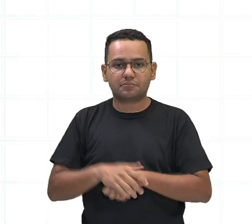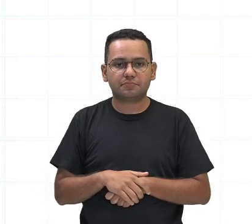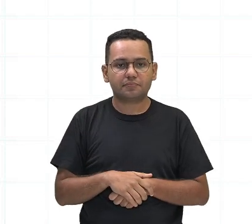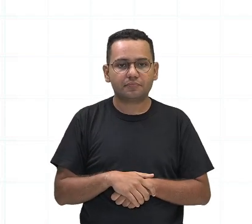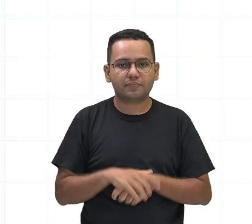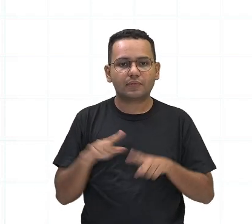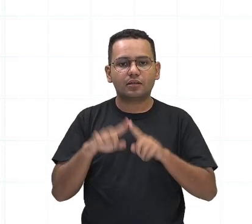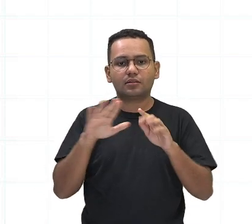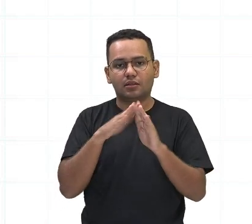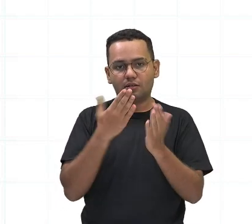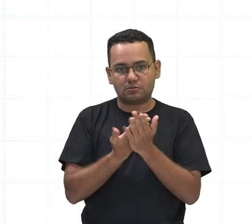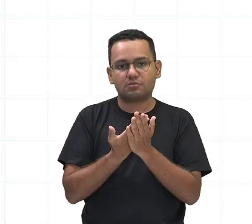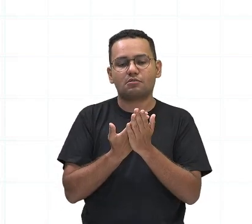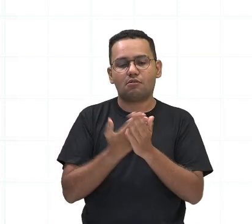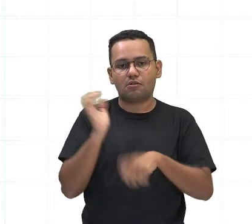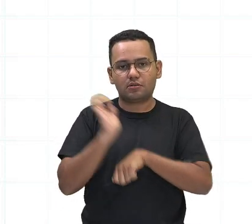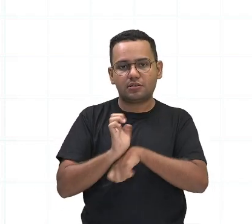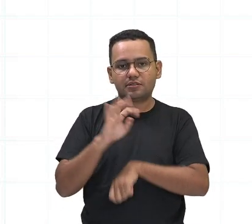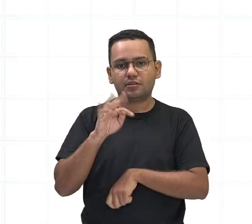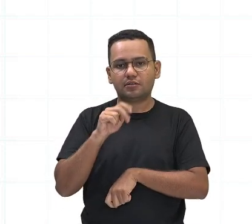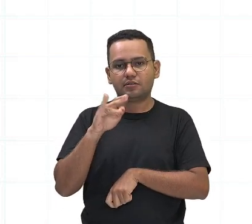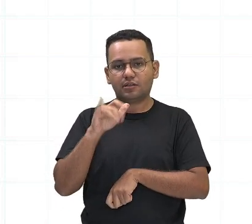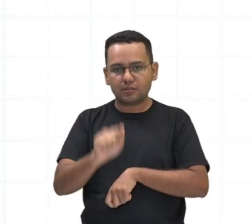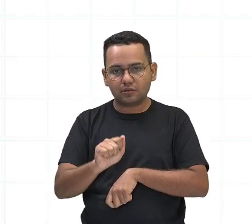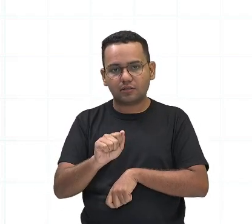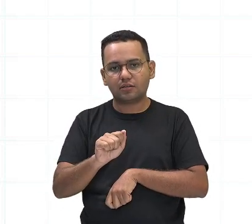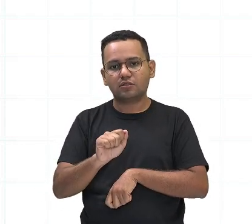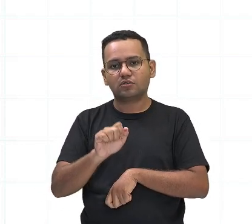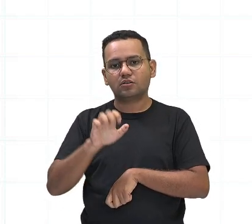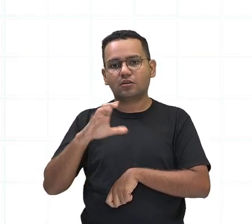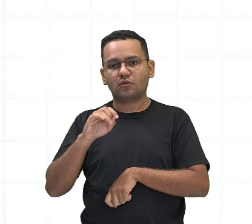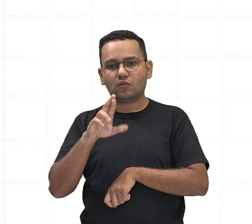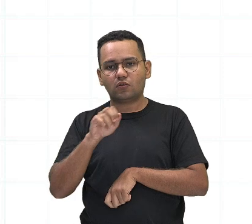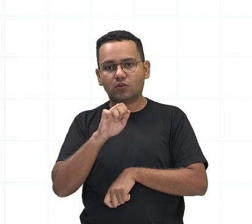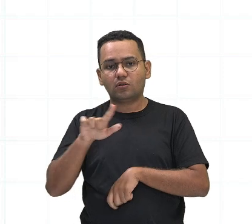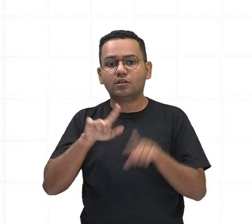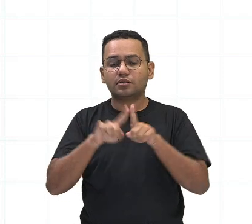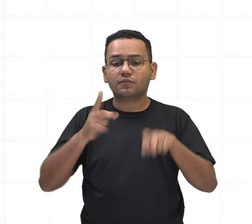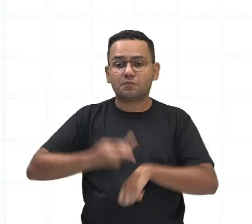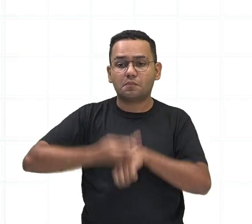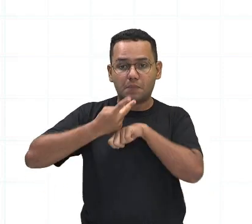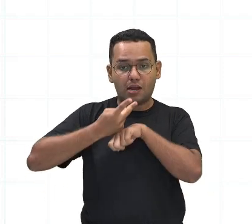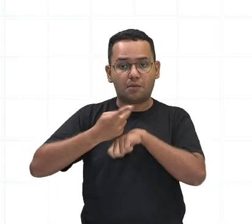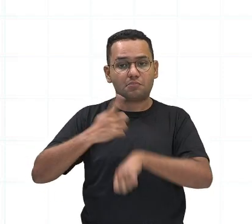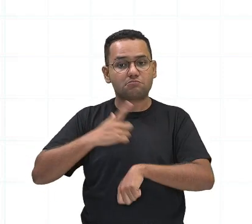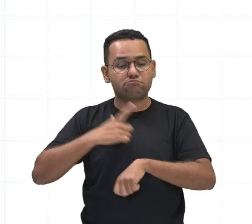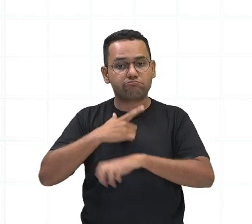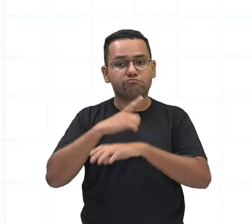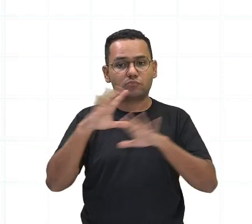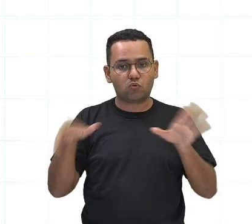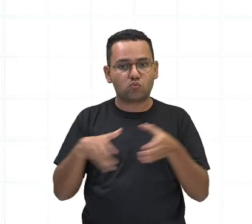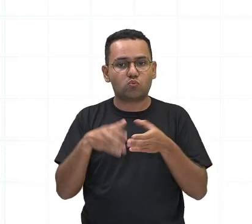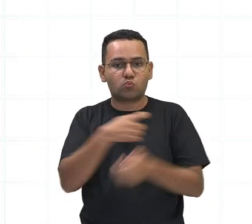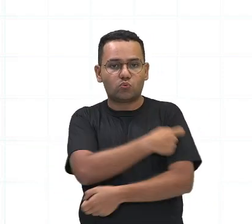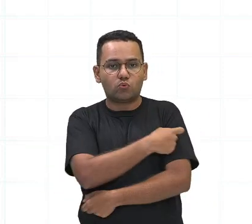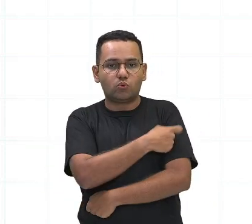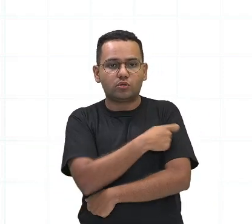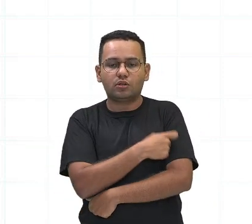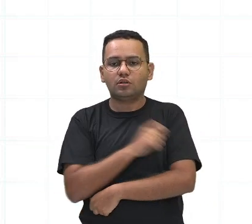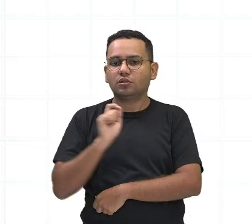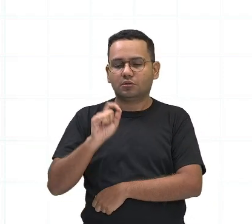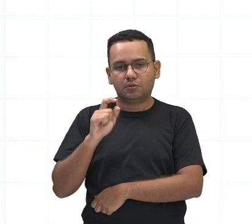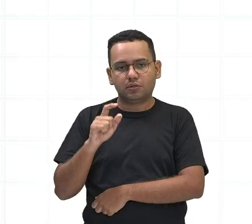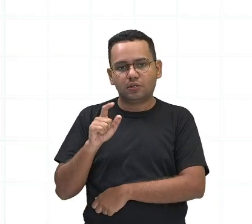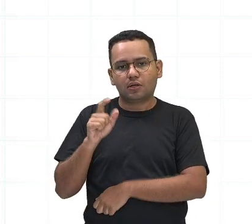Coronel Cândido José Mariano, foram medalhistas em bronze durante a participação na Olimpíada Internacional